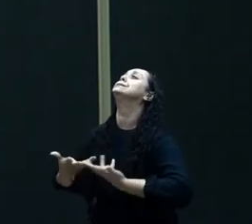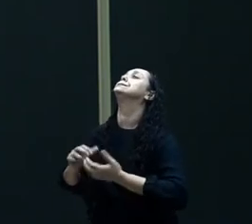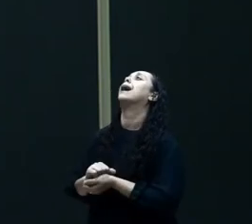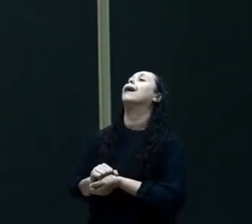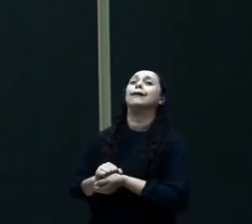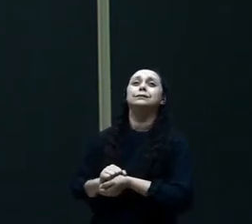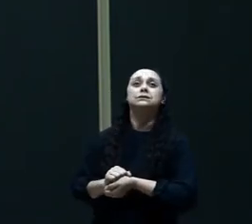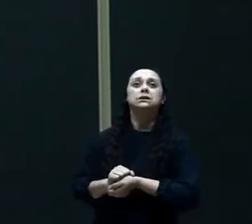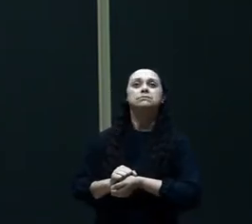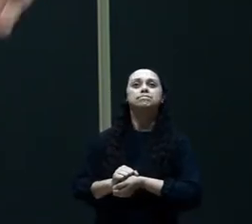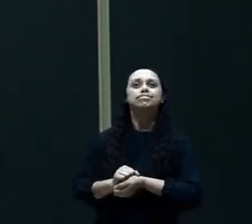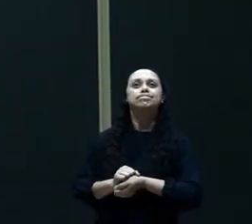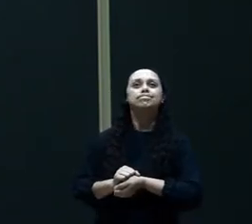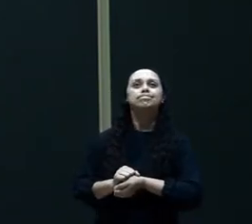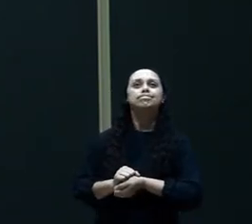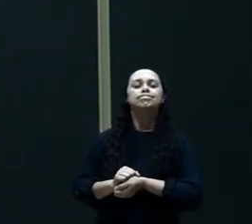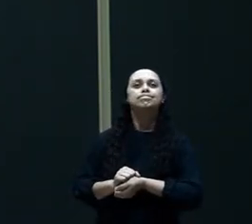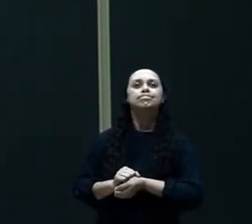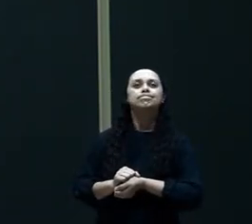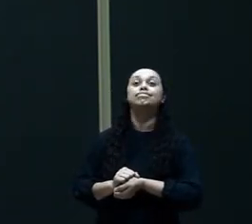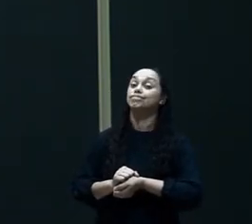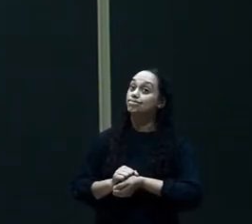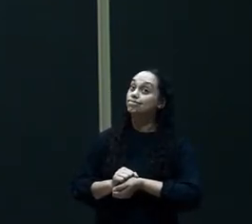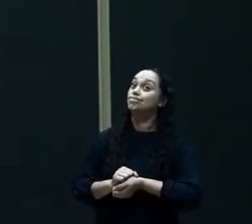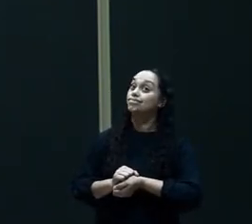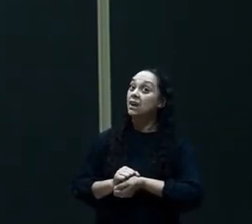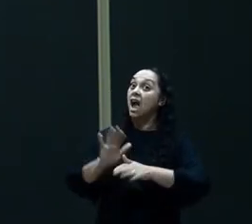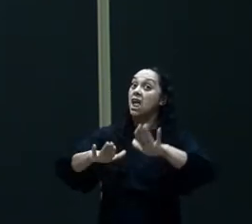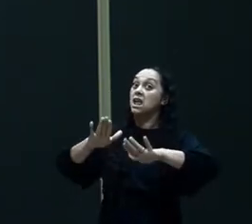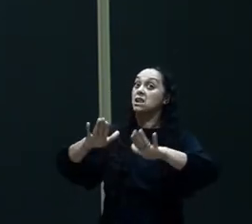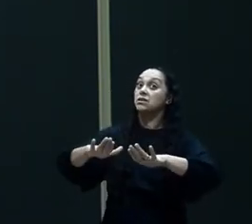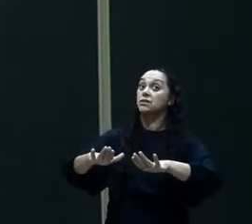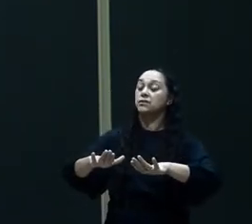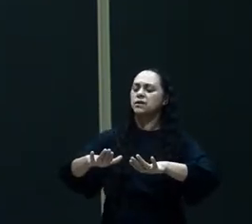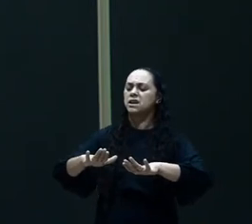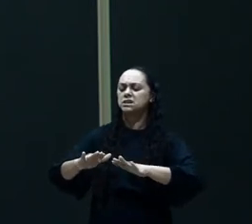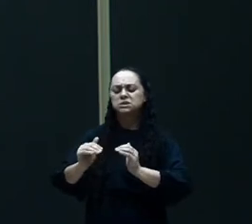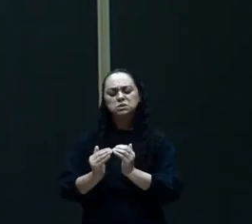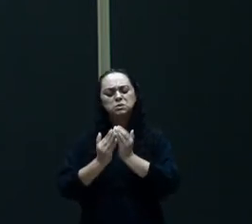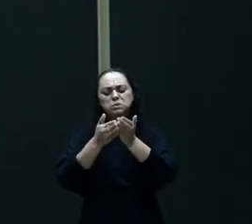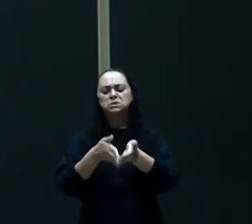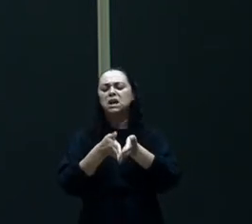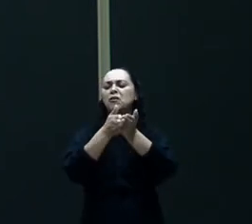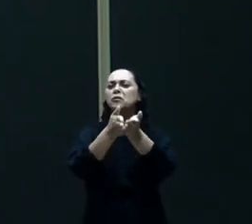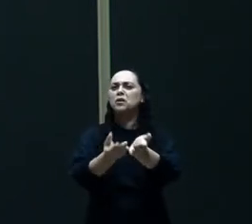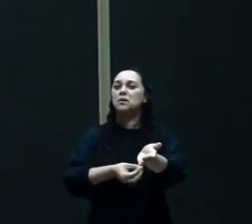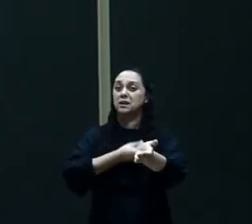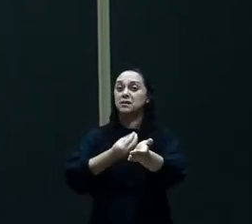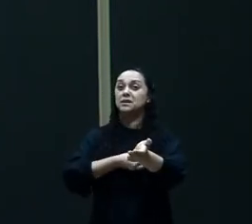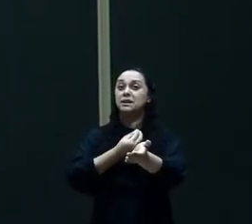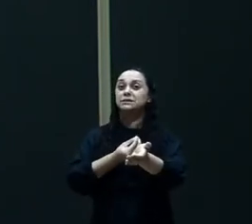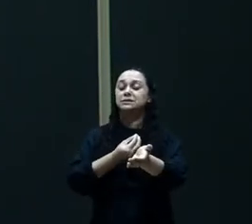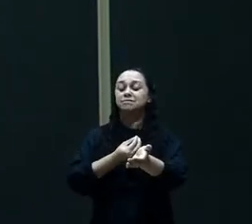um monte de gente com cama piscina e tudo que pode fazer o que for que não nós estamos falando de